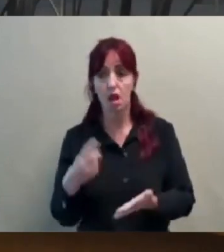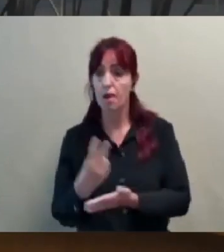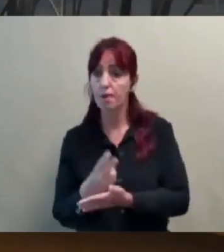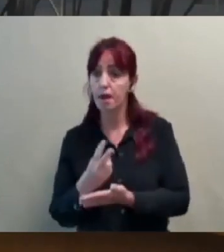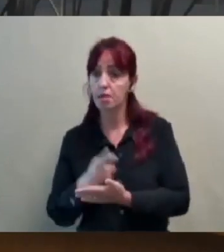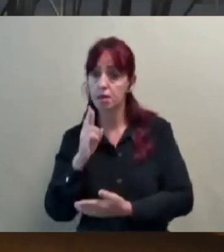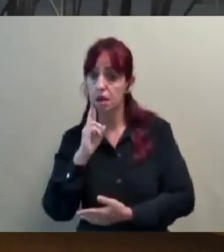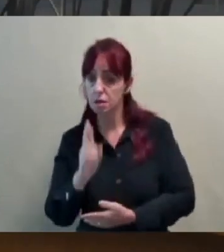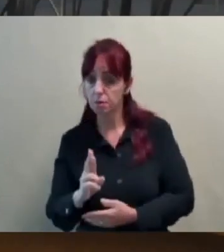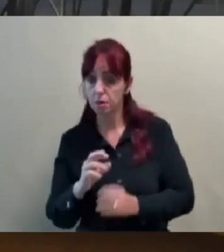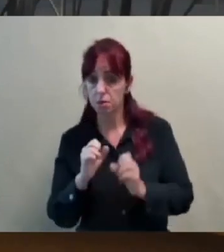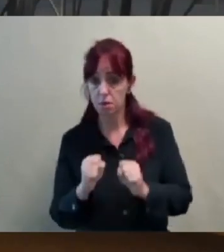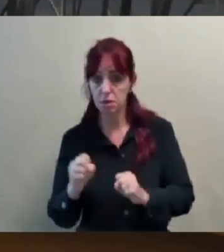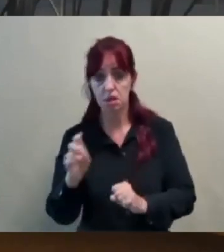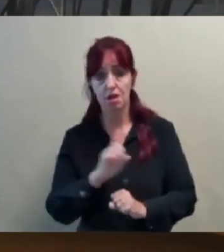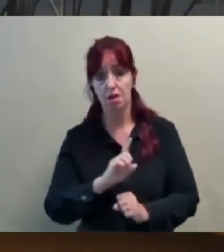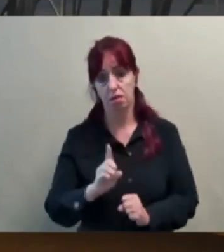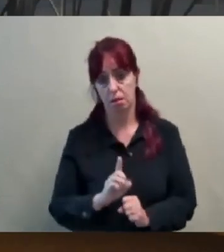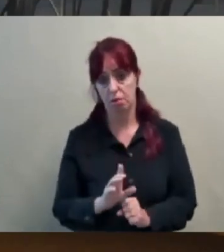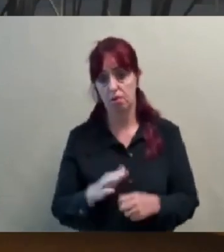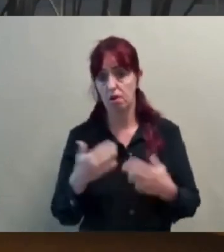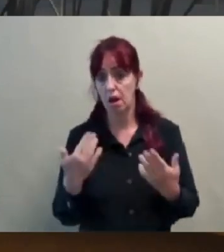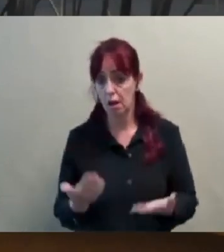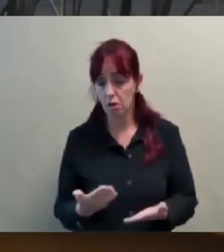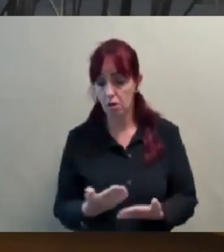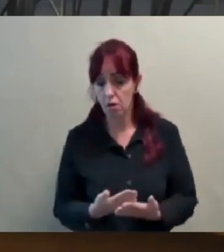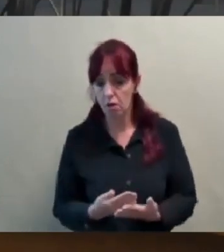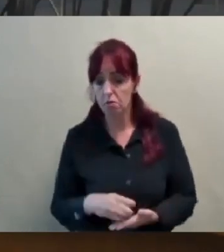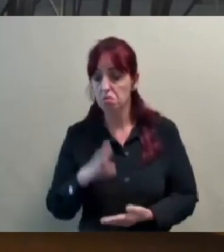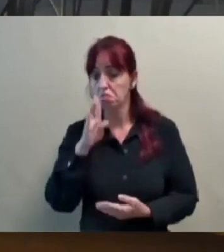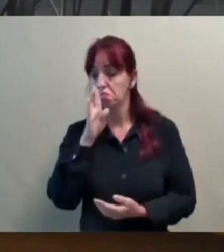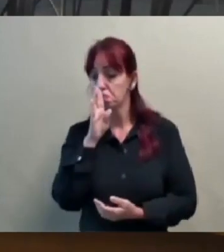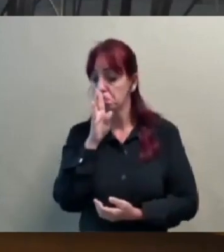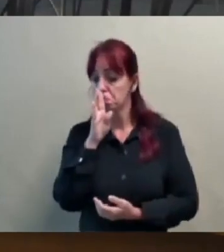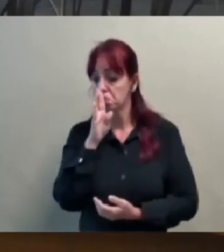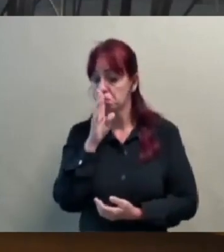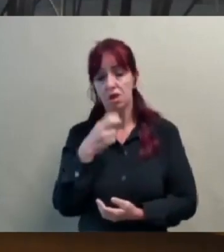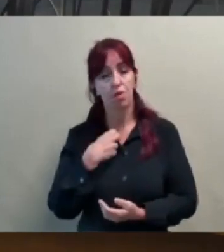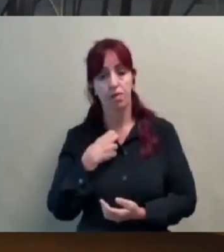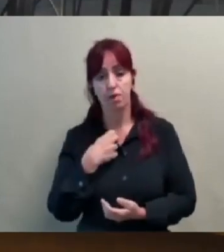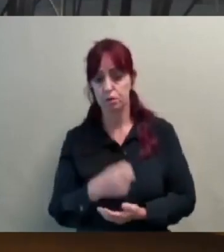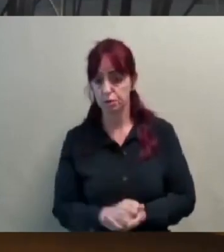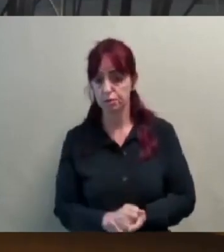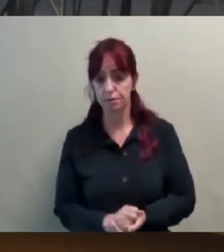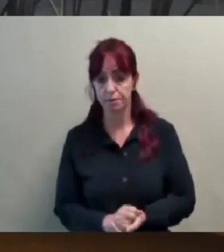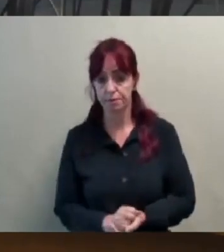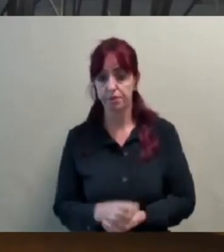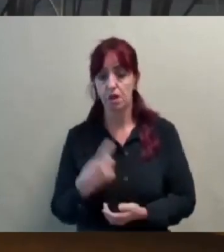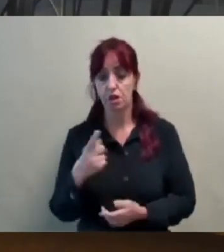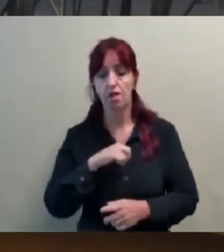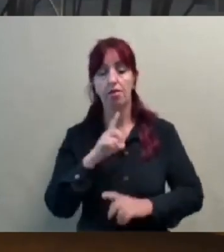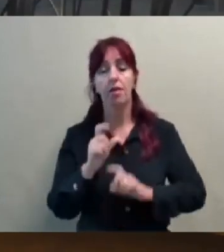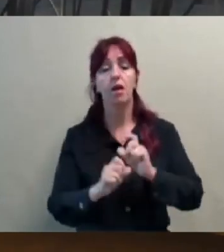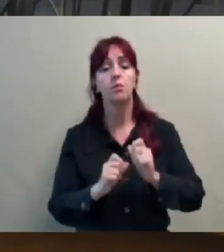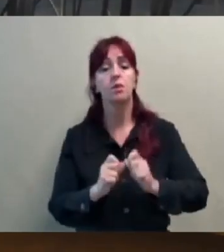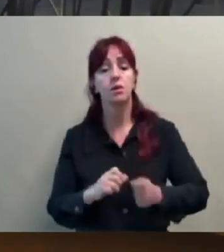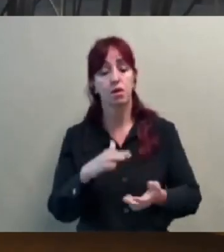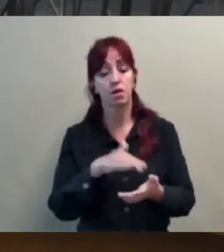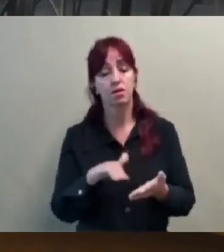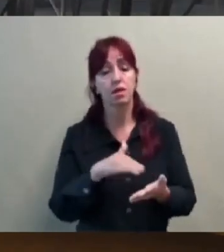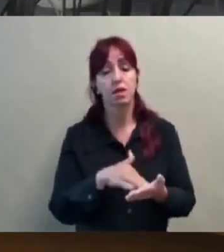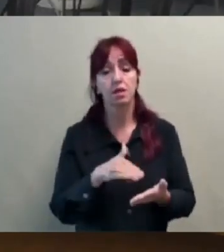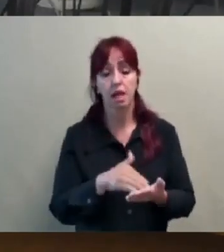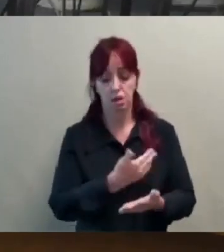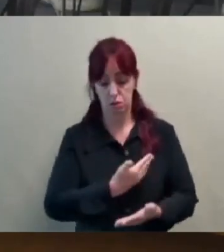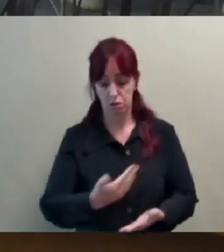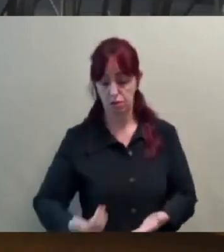seja não. Agora, ficar sem responder, isso não pode. Nós temos, por exemplo, um secretário de governo que não